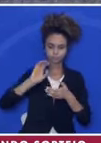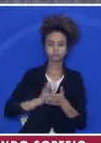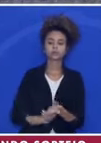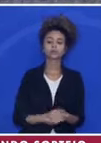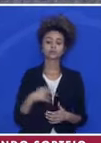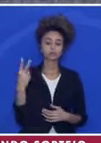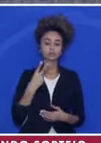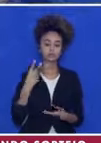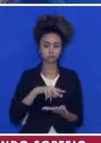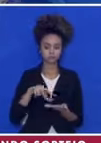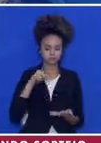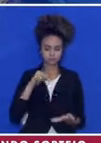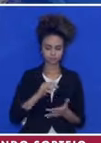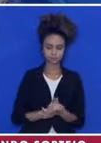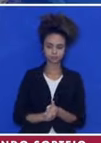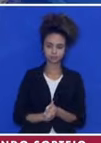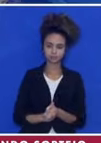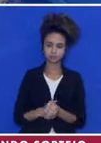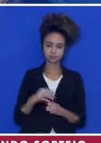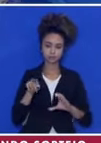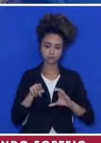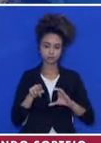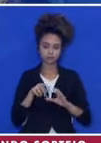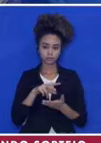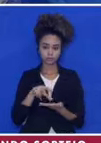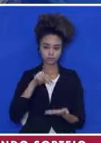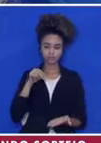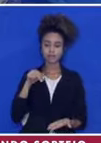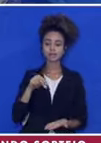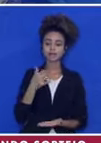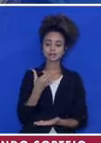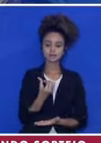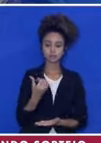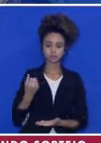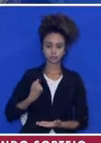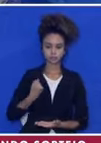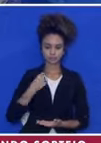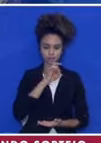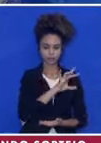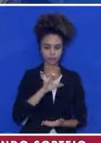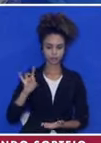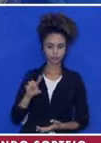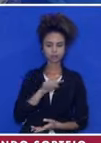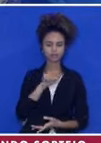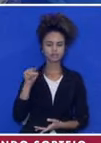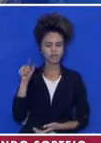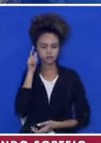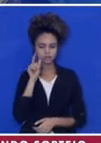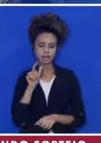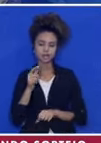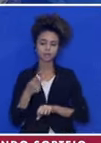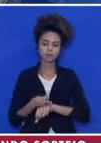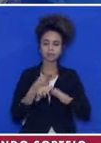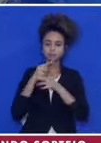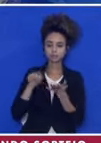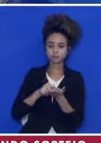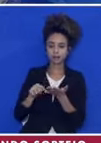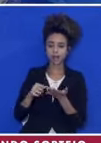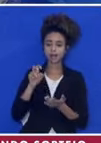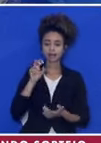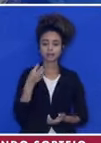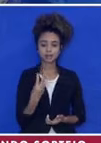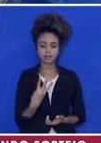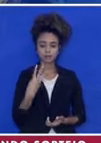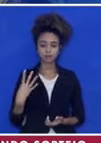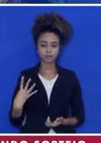para a realização do segundo sorteio. Sortearemos 6 números em cada um dos sorteios e leva prêmio quem acertar 3, 4, 5